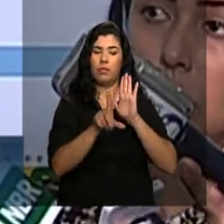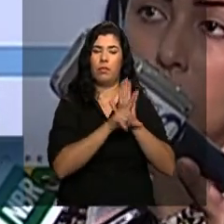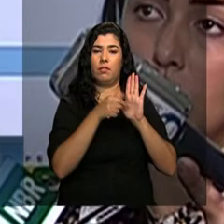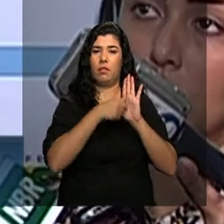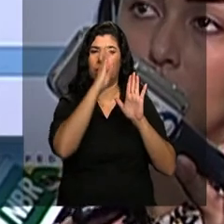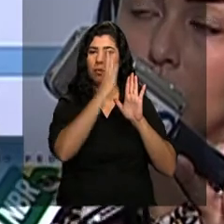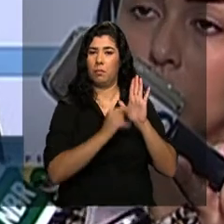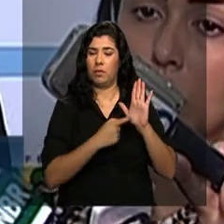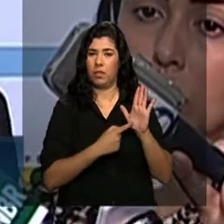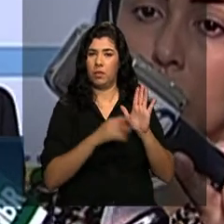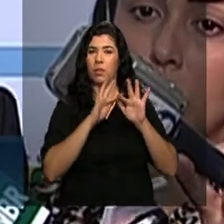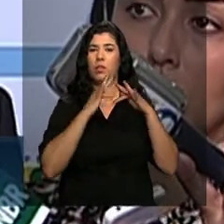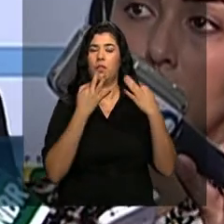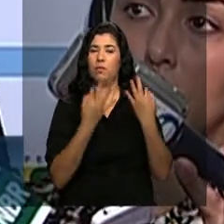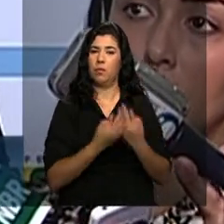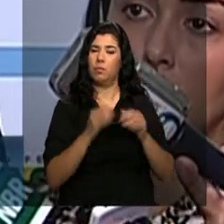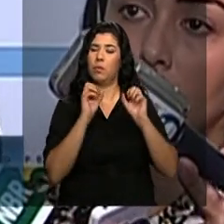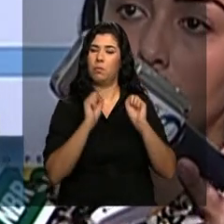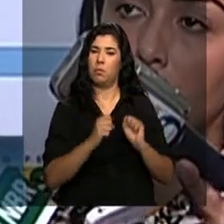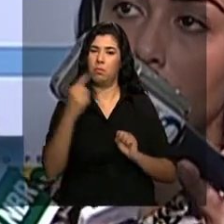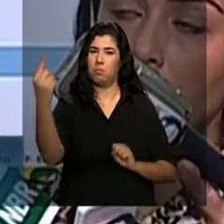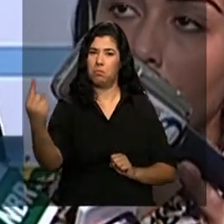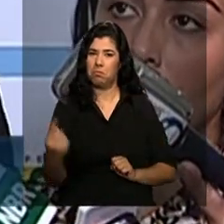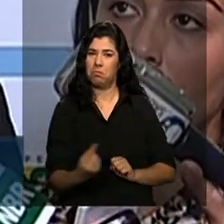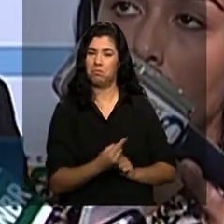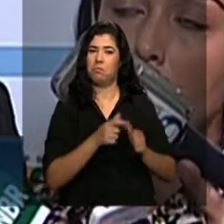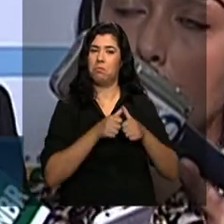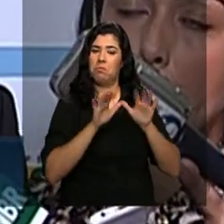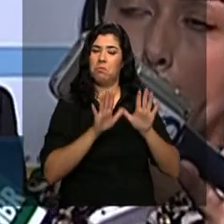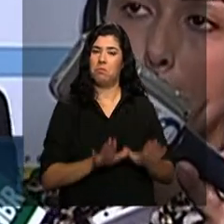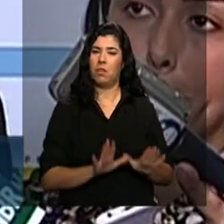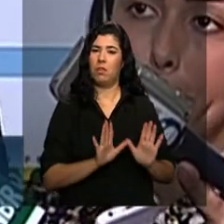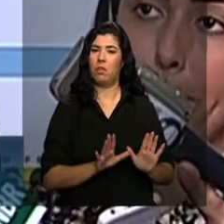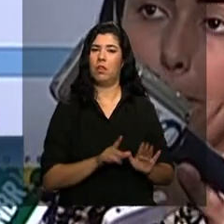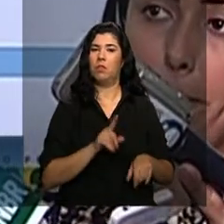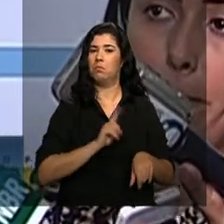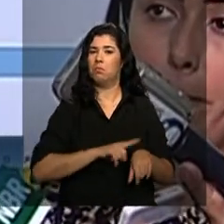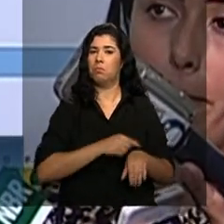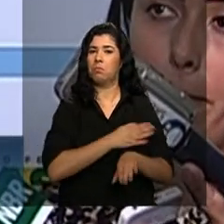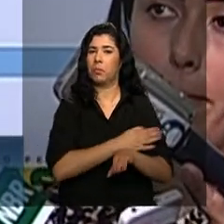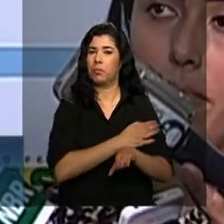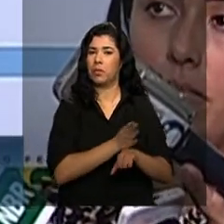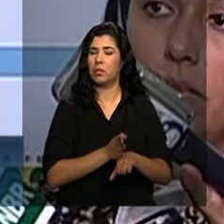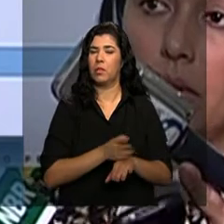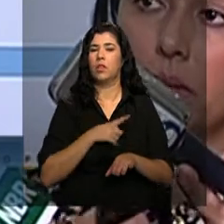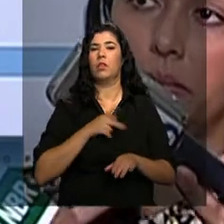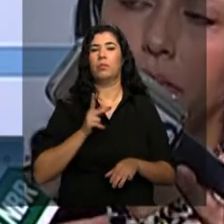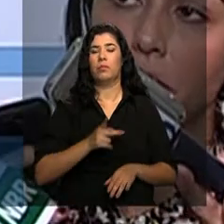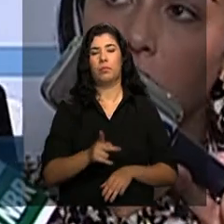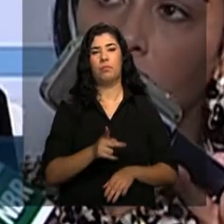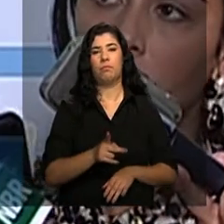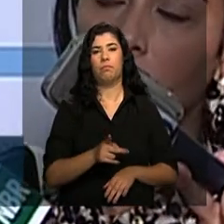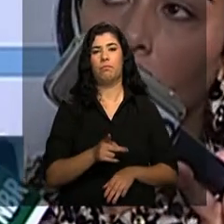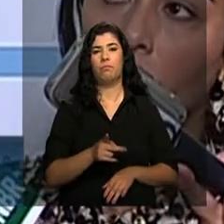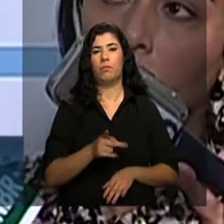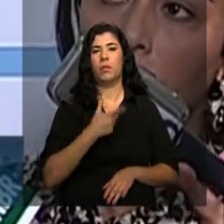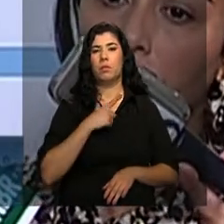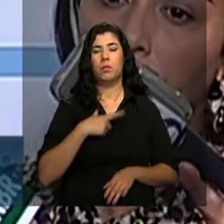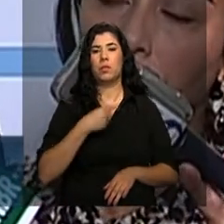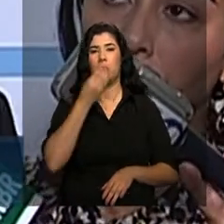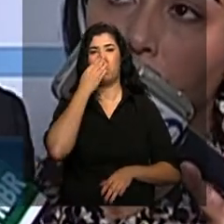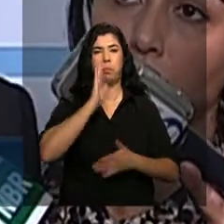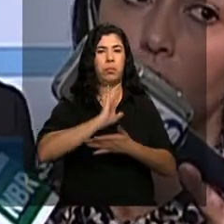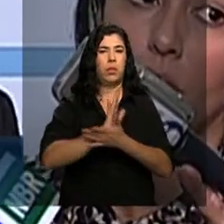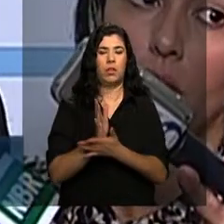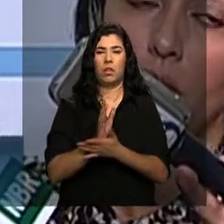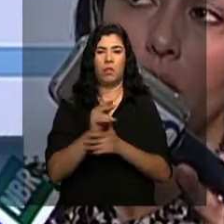legislação para que as famílias possam vir, possam ficar durante o tempo de permanência. Nós não fizemos nenhuma obstrução